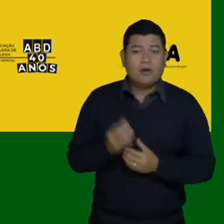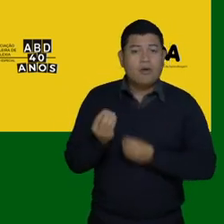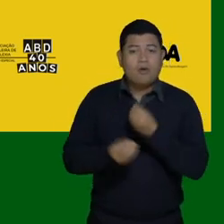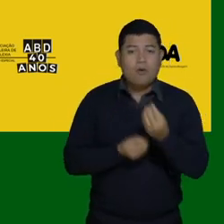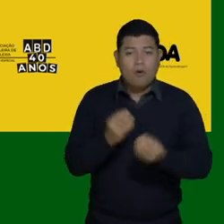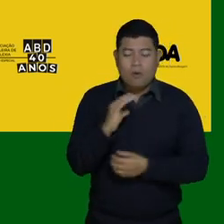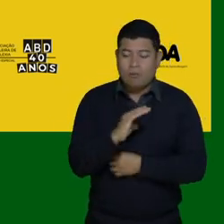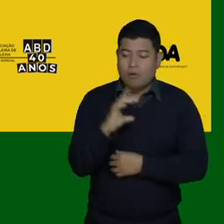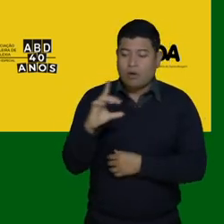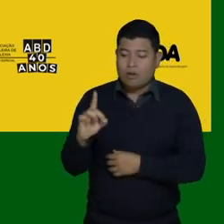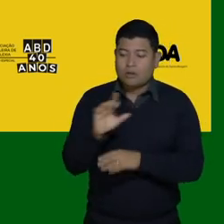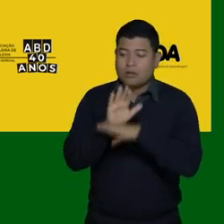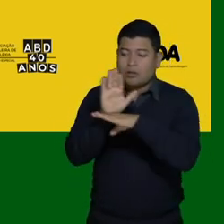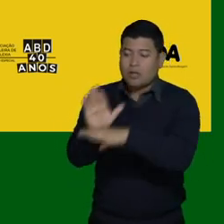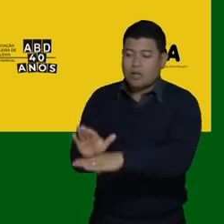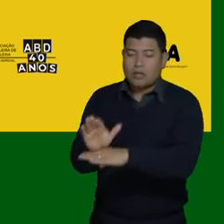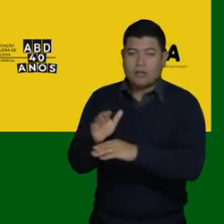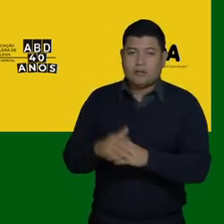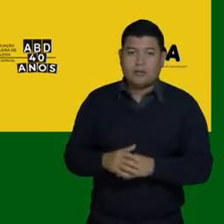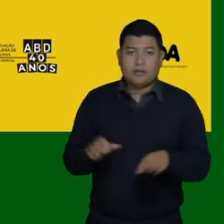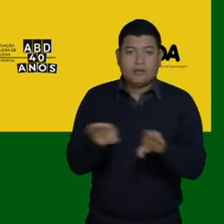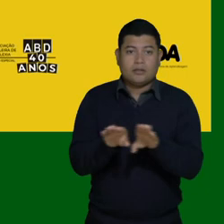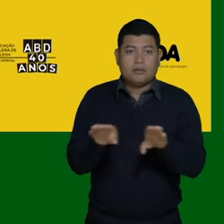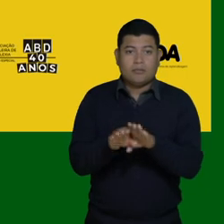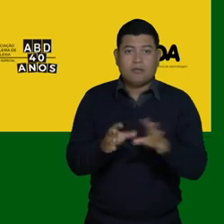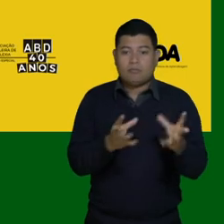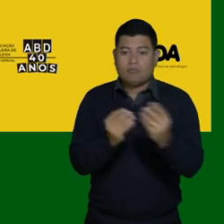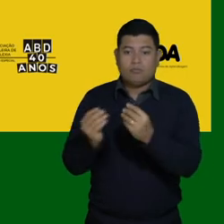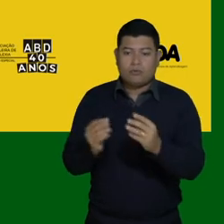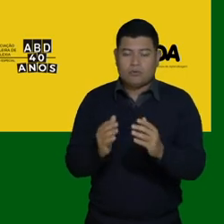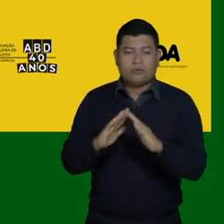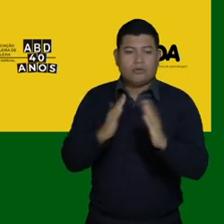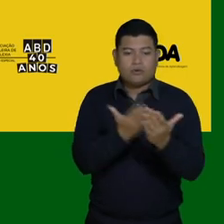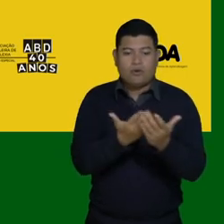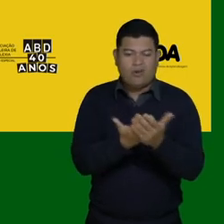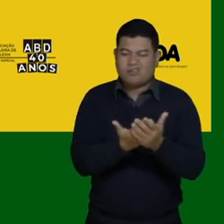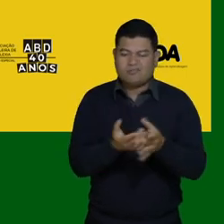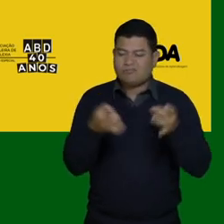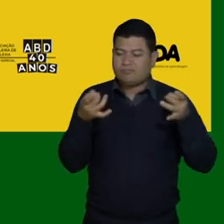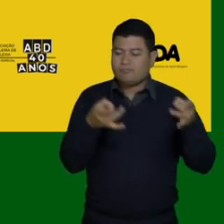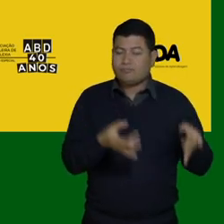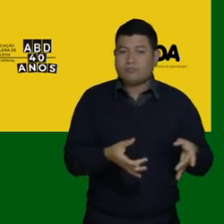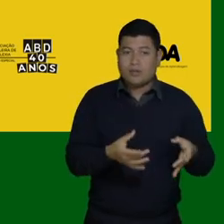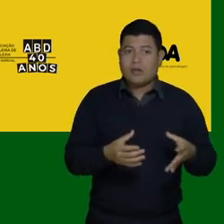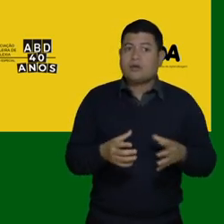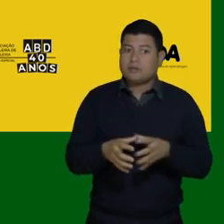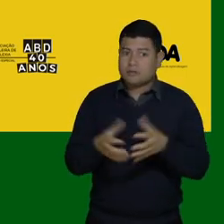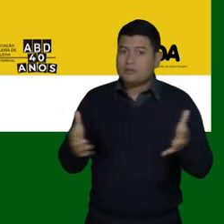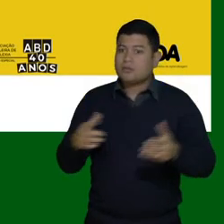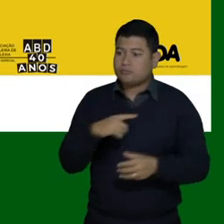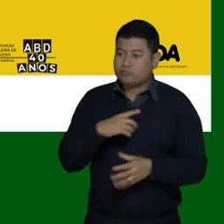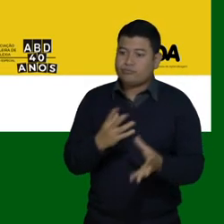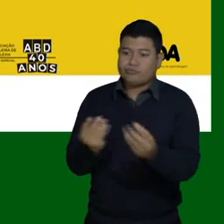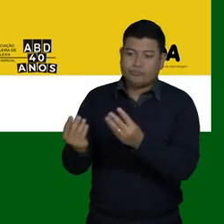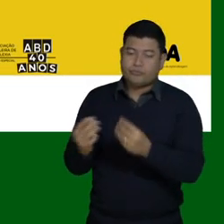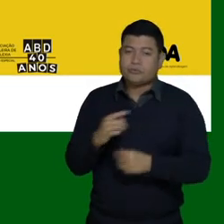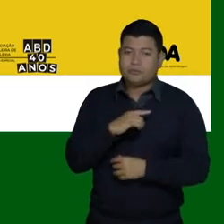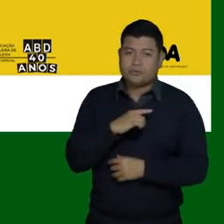autestima e evasão escolar que é muito grande por causa de tudo dessa dificuldade de